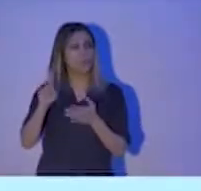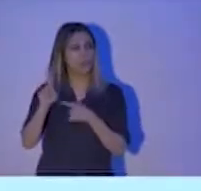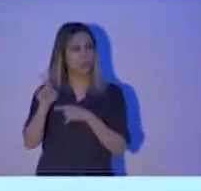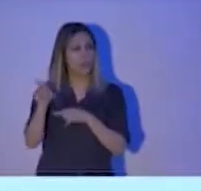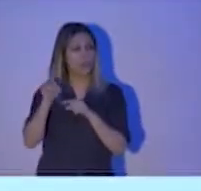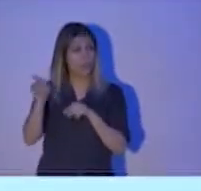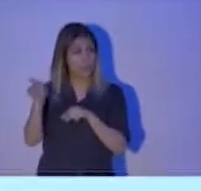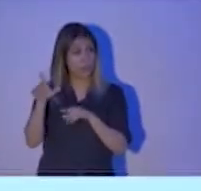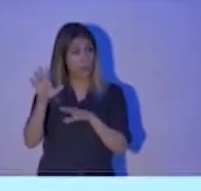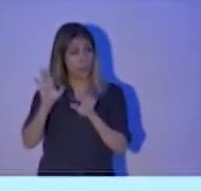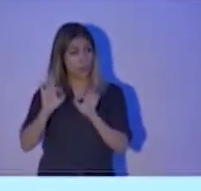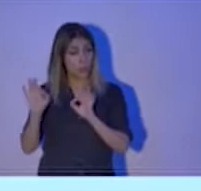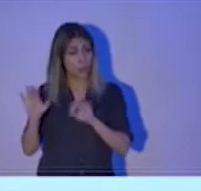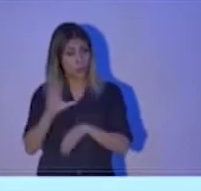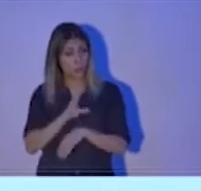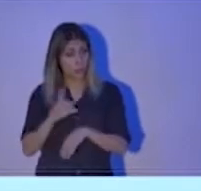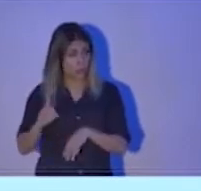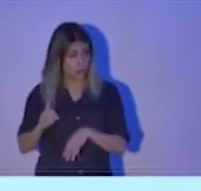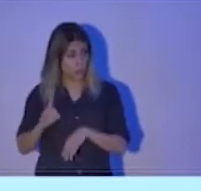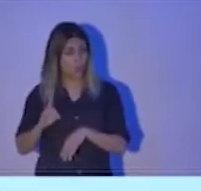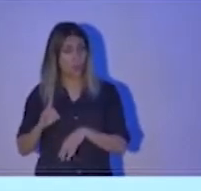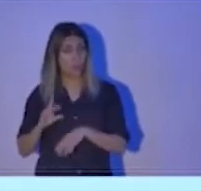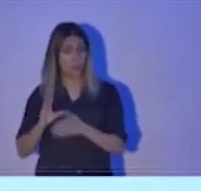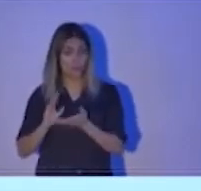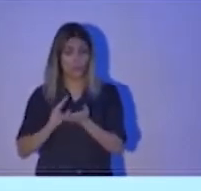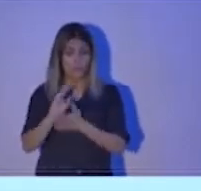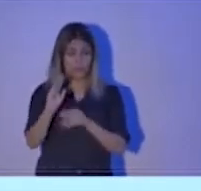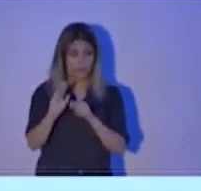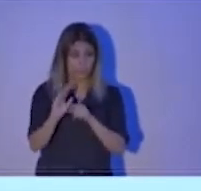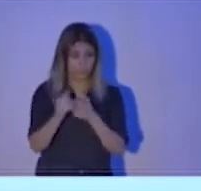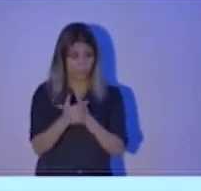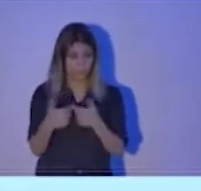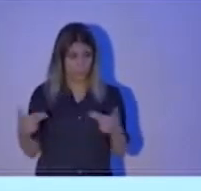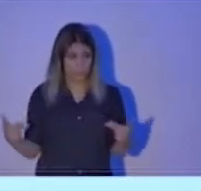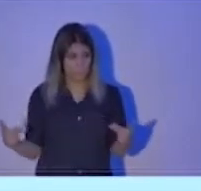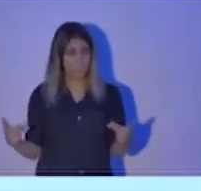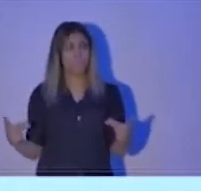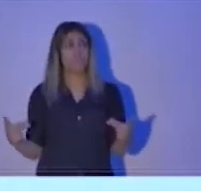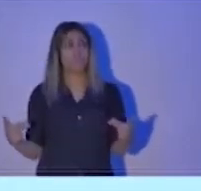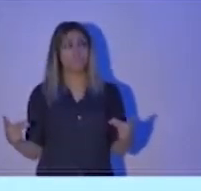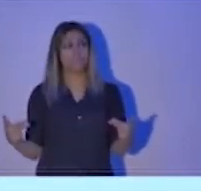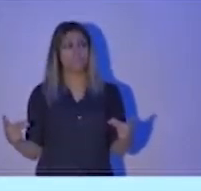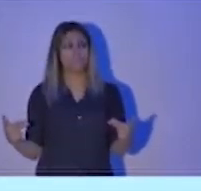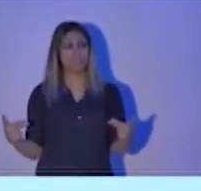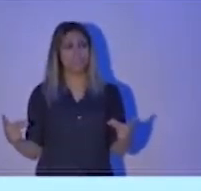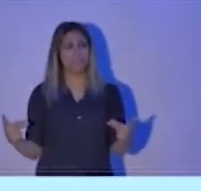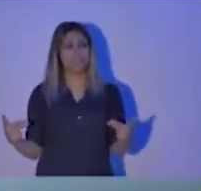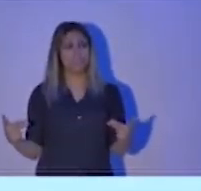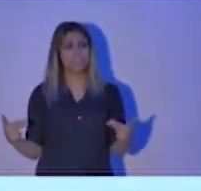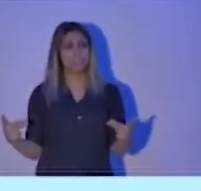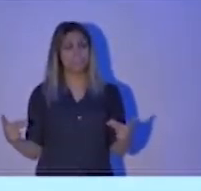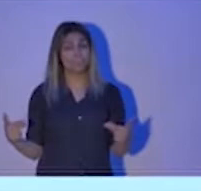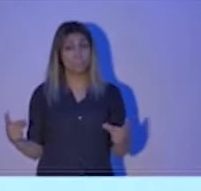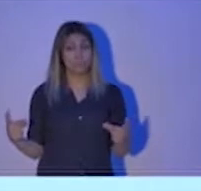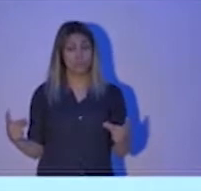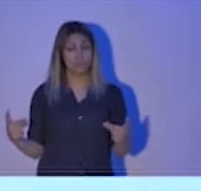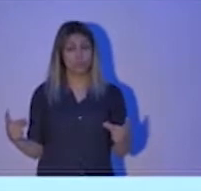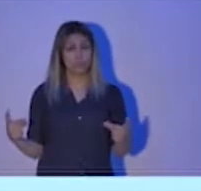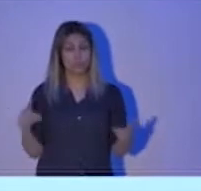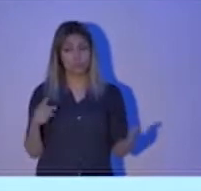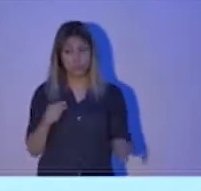da frente de financiamento, sim, juntamente com o secretário Jerônimo. Desculpa, Modesto. Nós temos, assim,